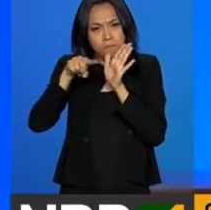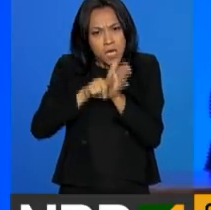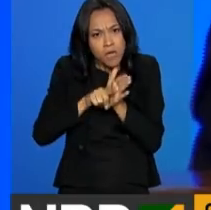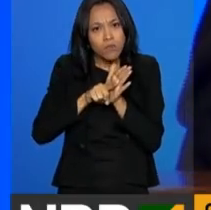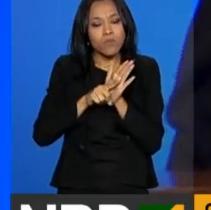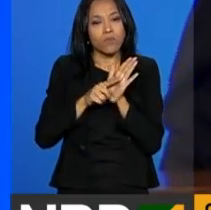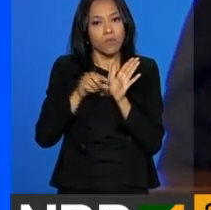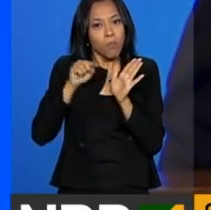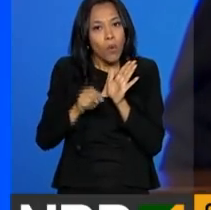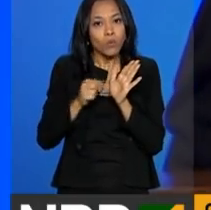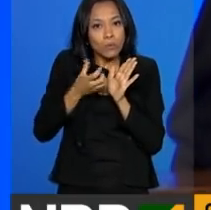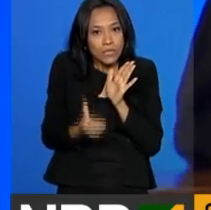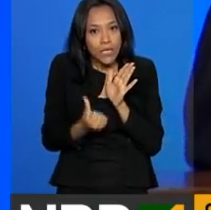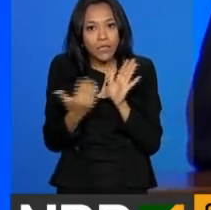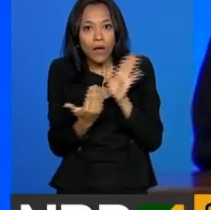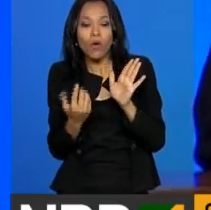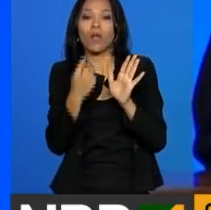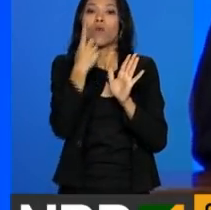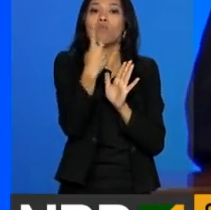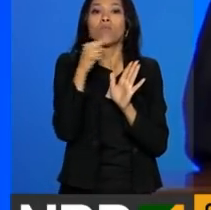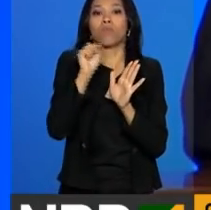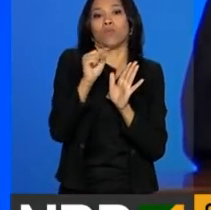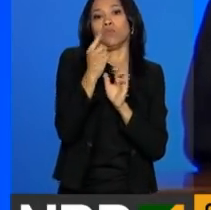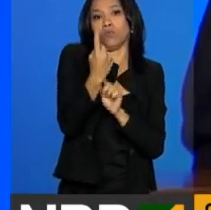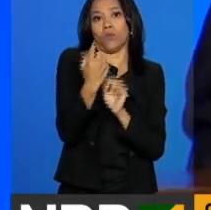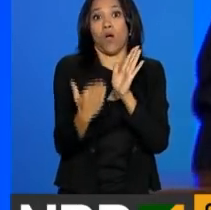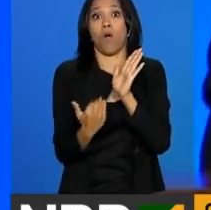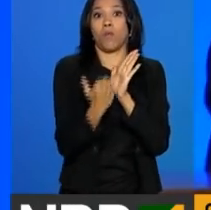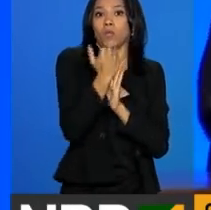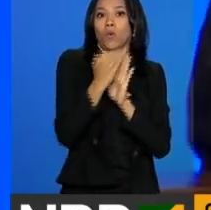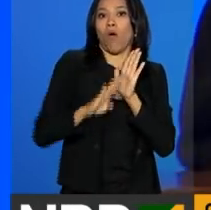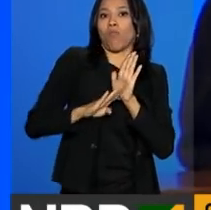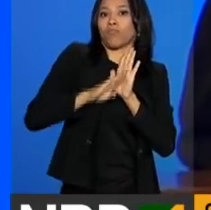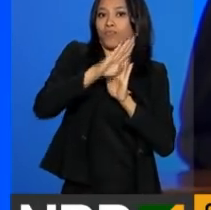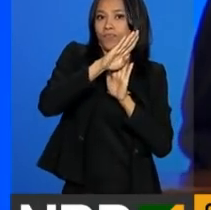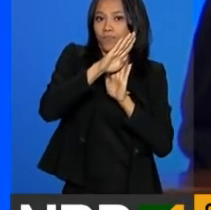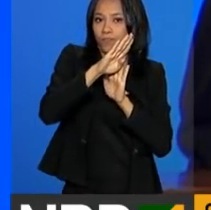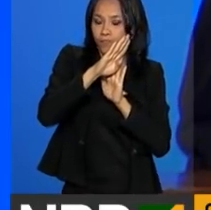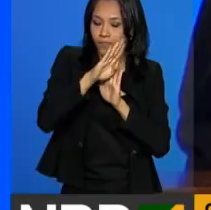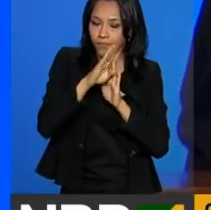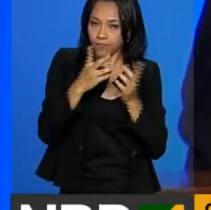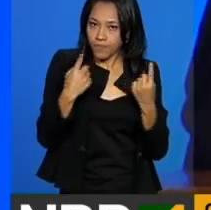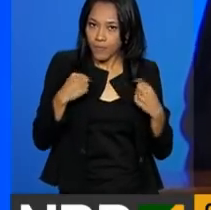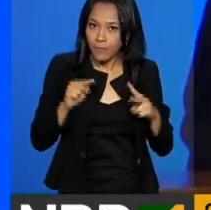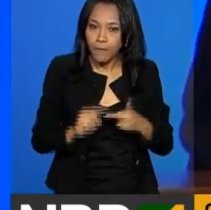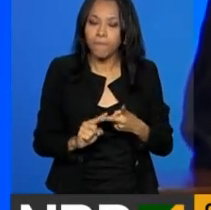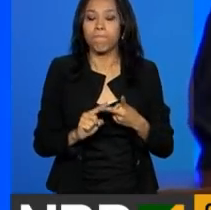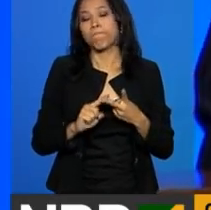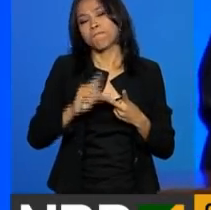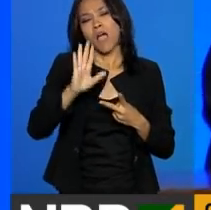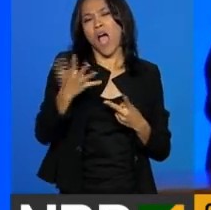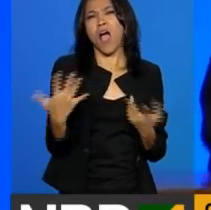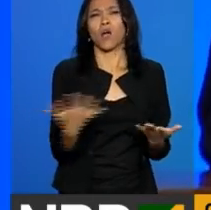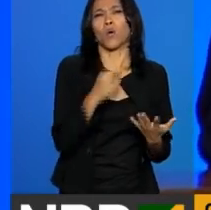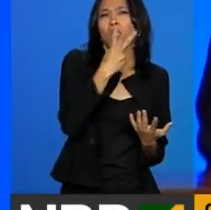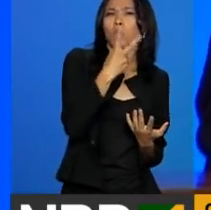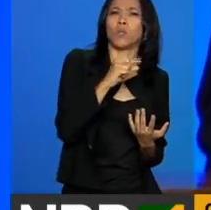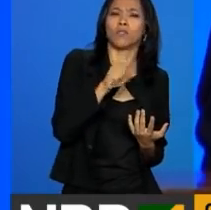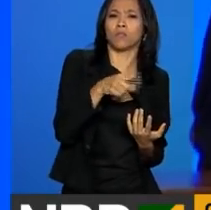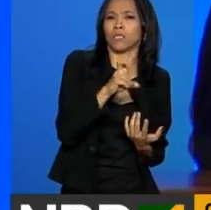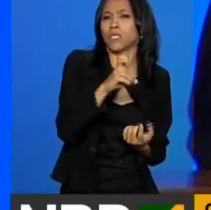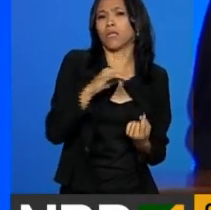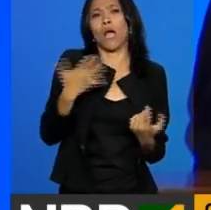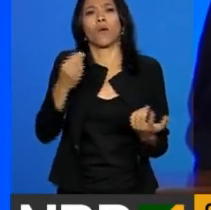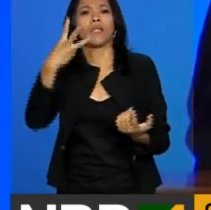para 1.111 e agora a previsão até a previsões as mais variadas legendas já agora 26 agora três